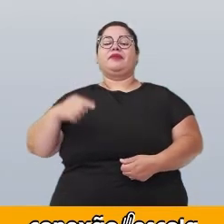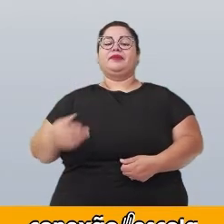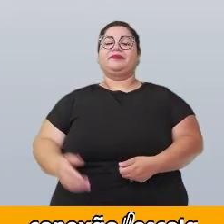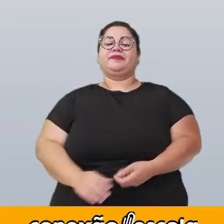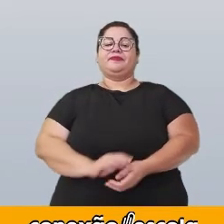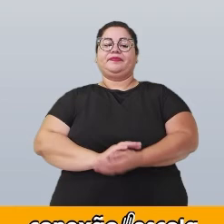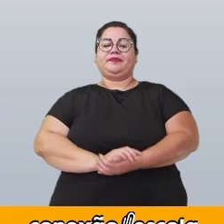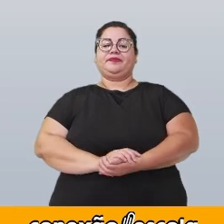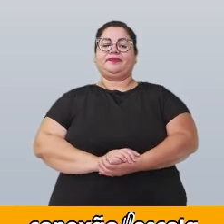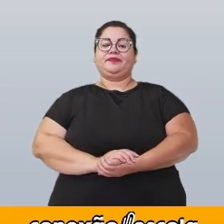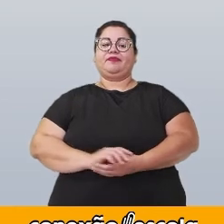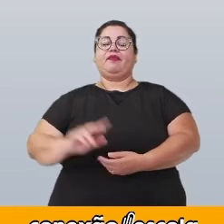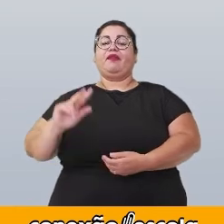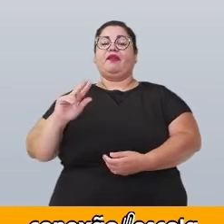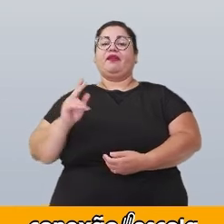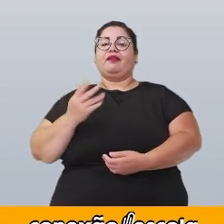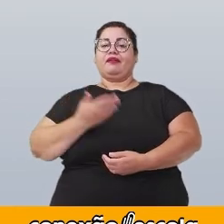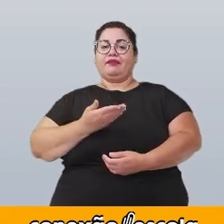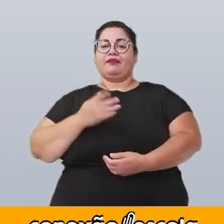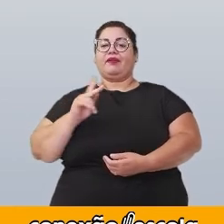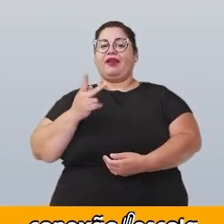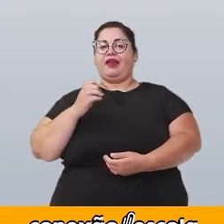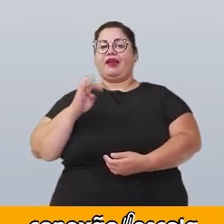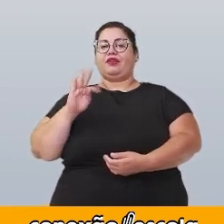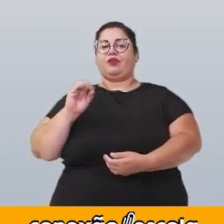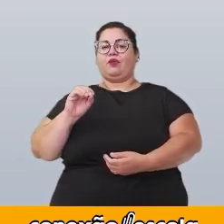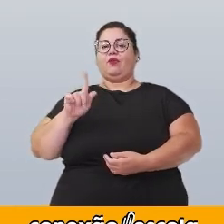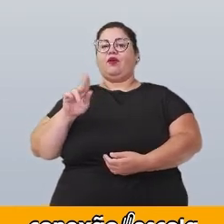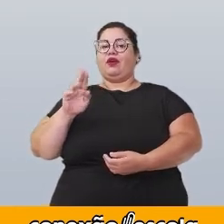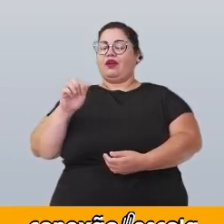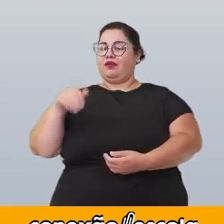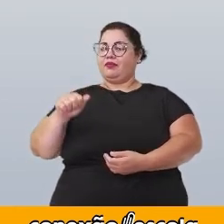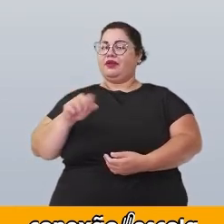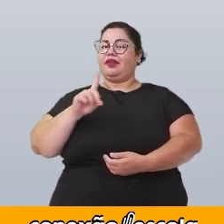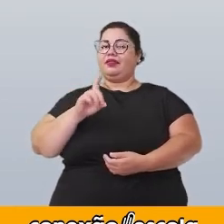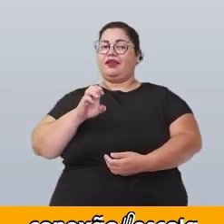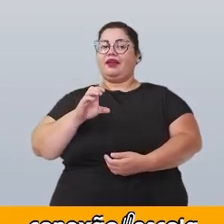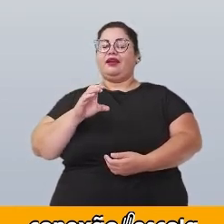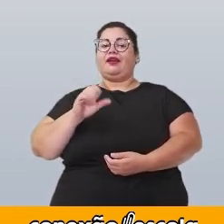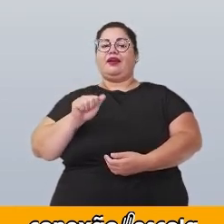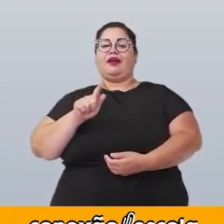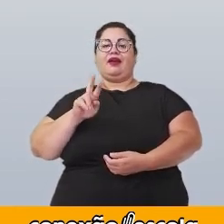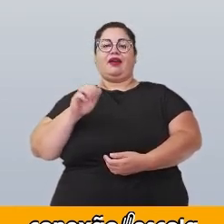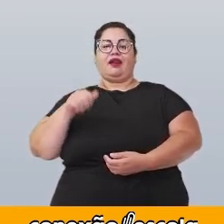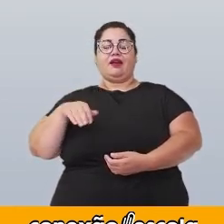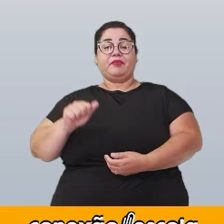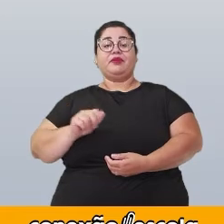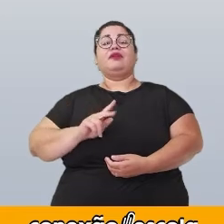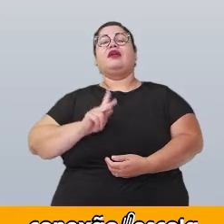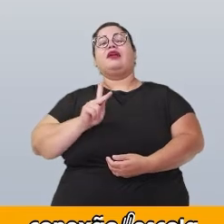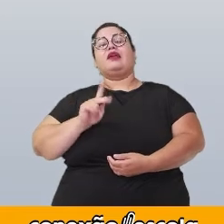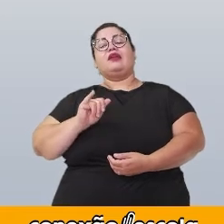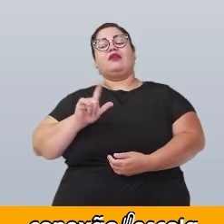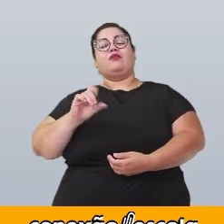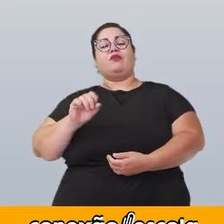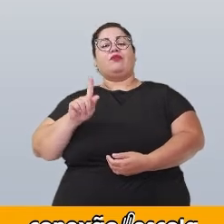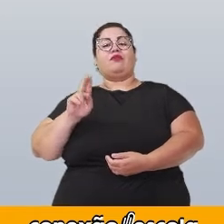são o hectograma, o decagrama e o